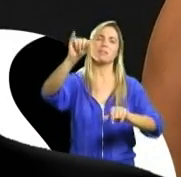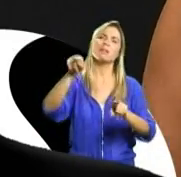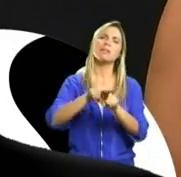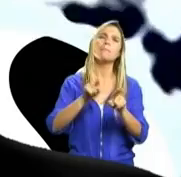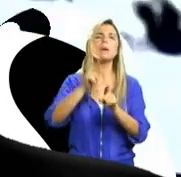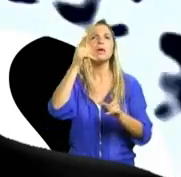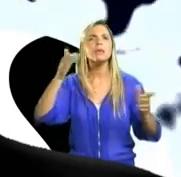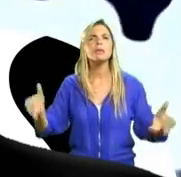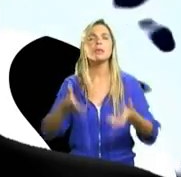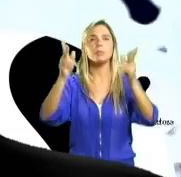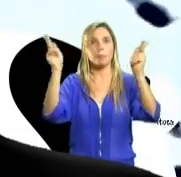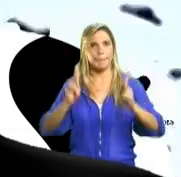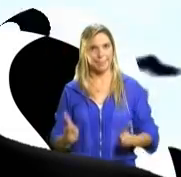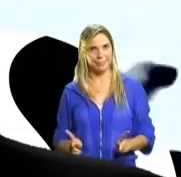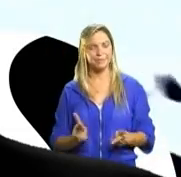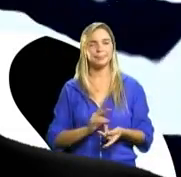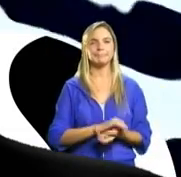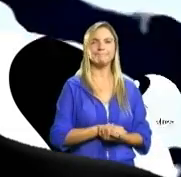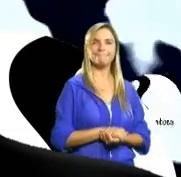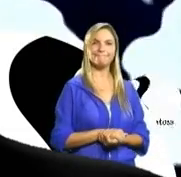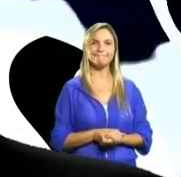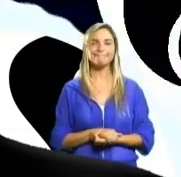de paz.